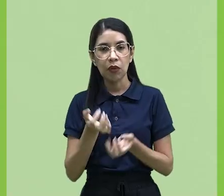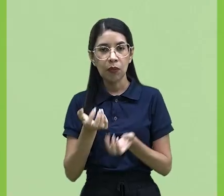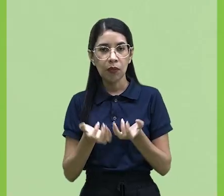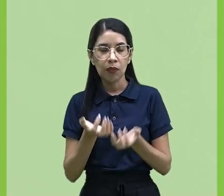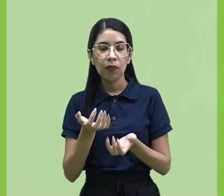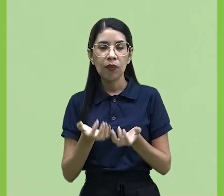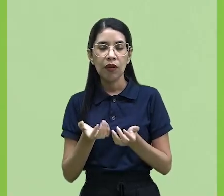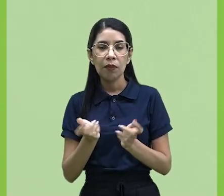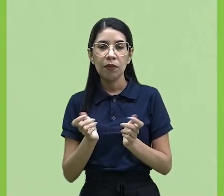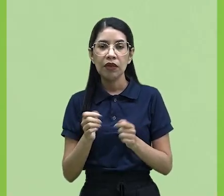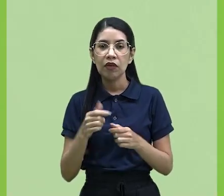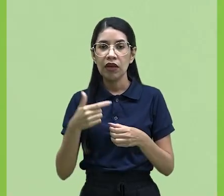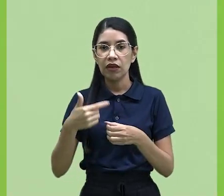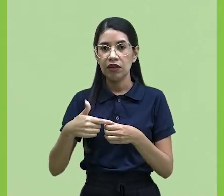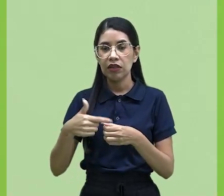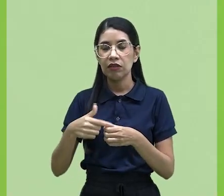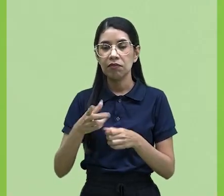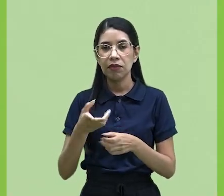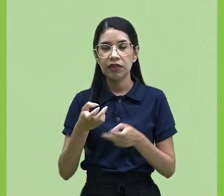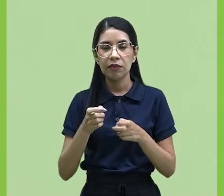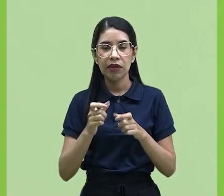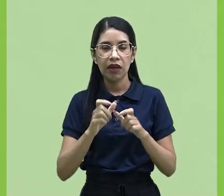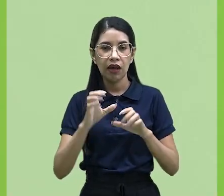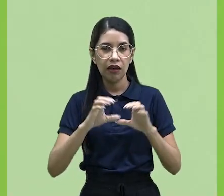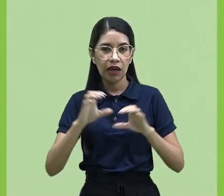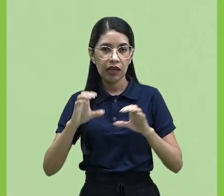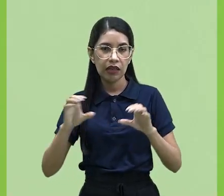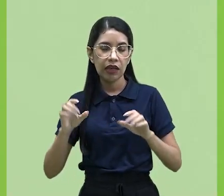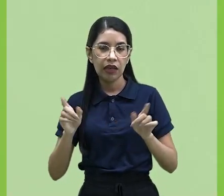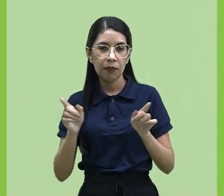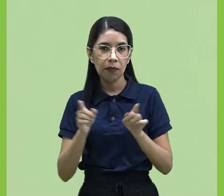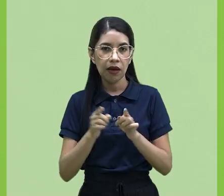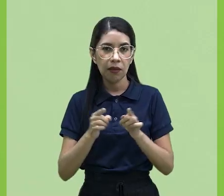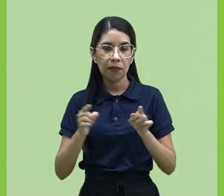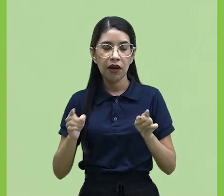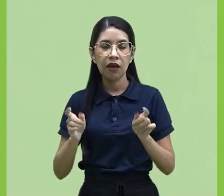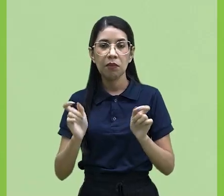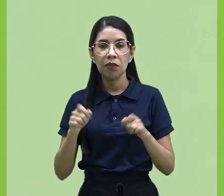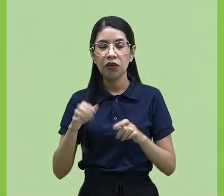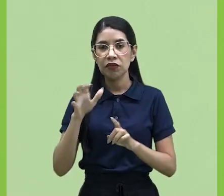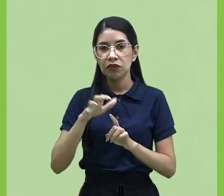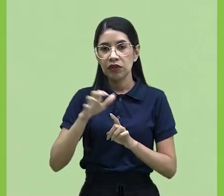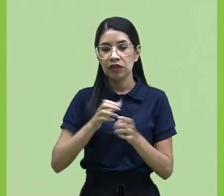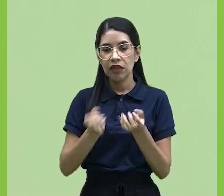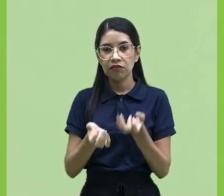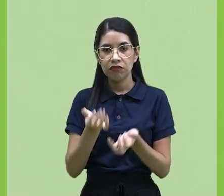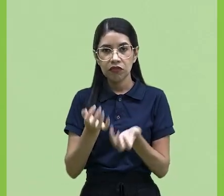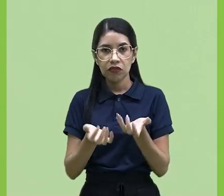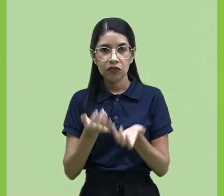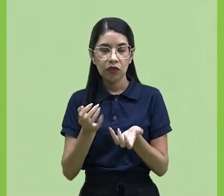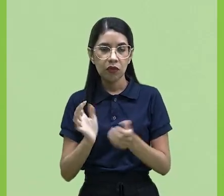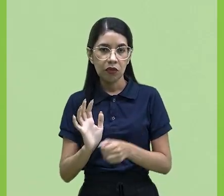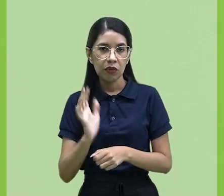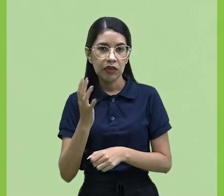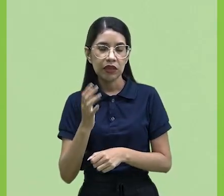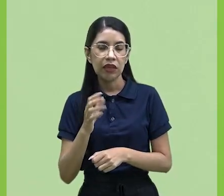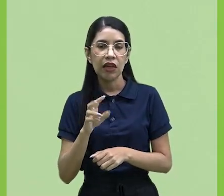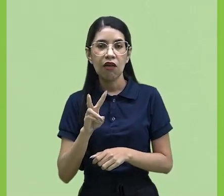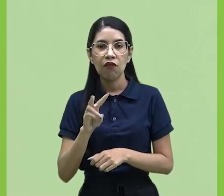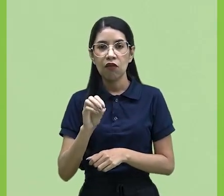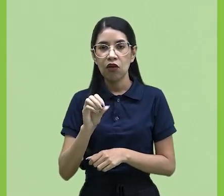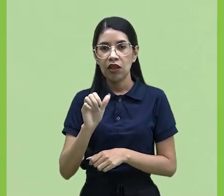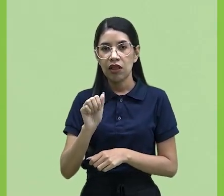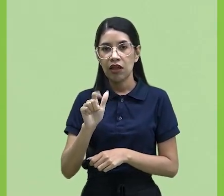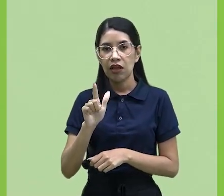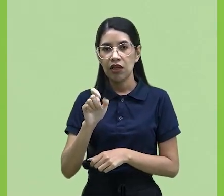que o tamanho da cadeia influencia ali no ponto de ebulição, né, na volatilidade, tá? Quando eu falo ser